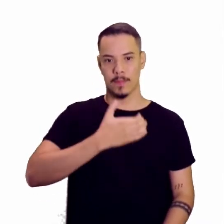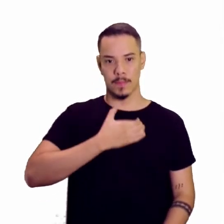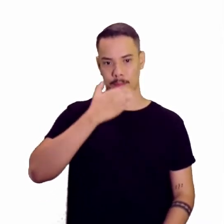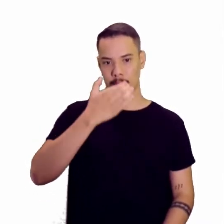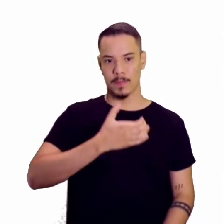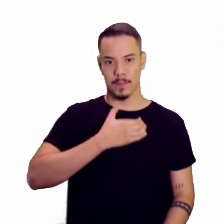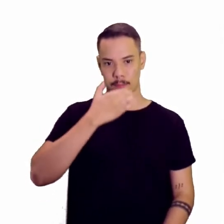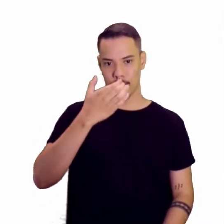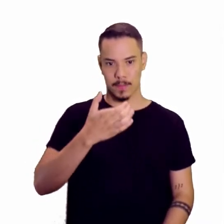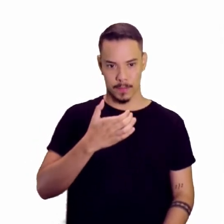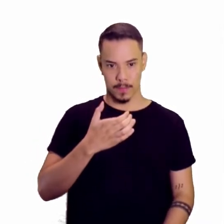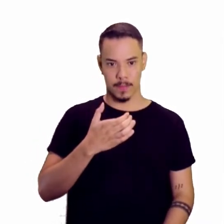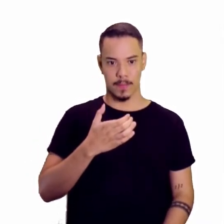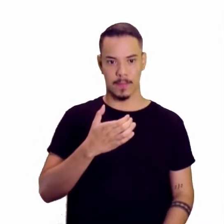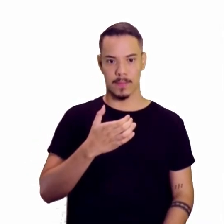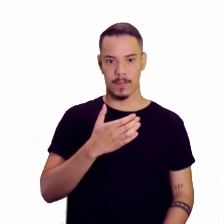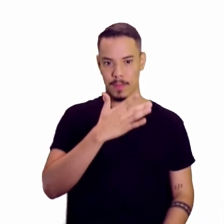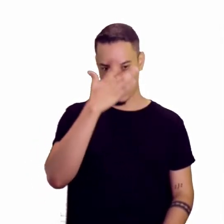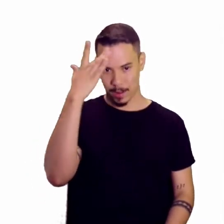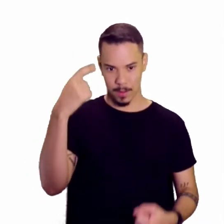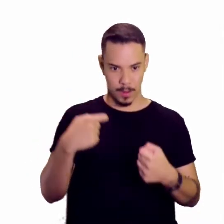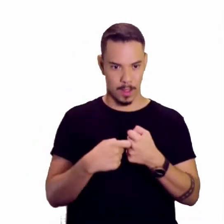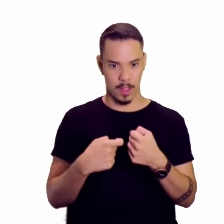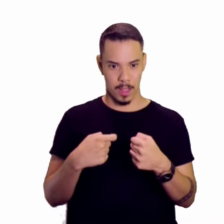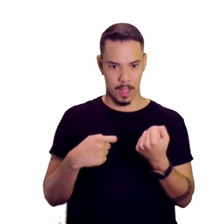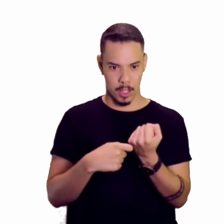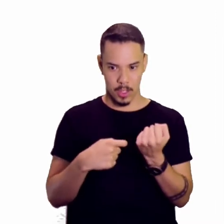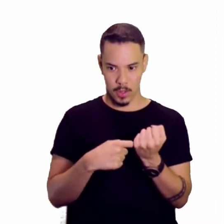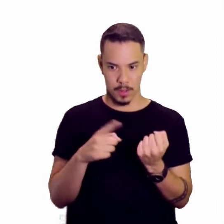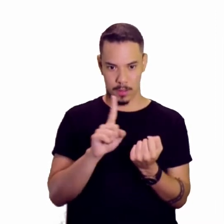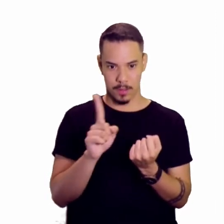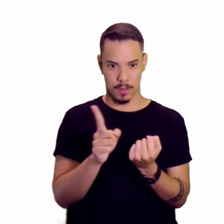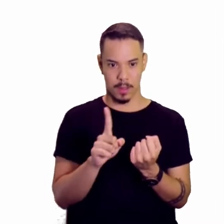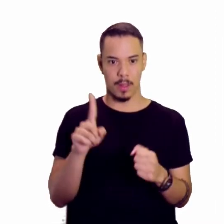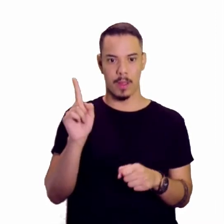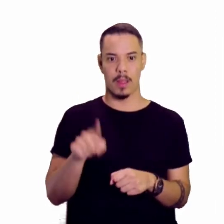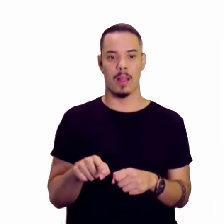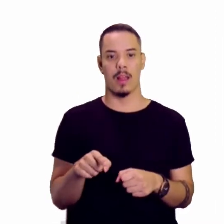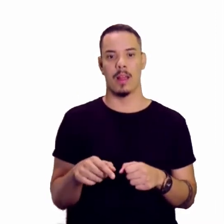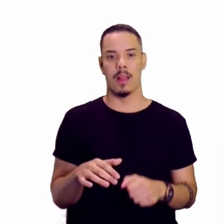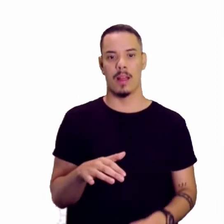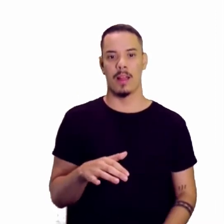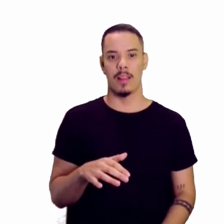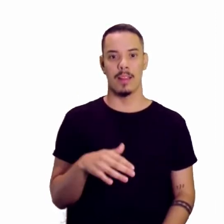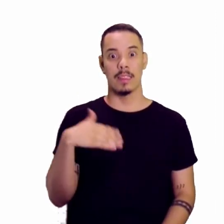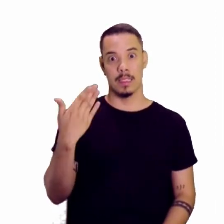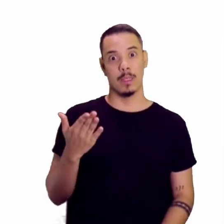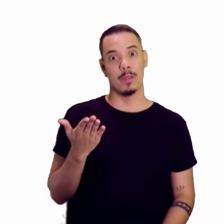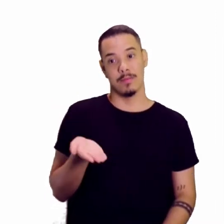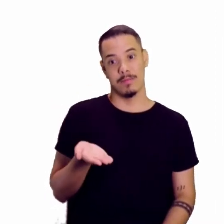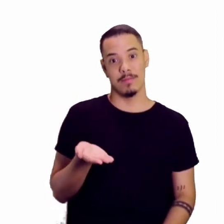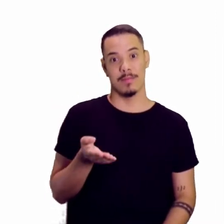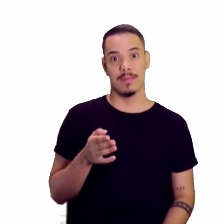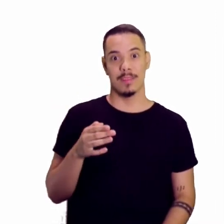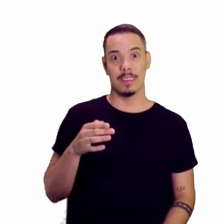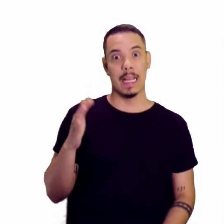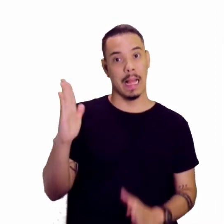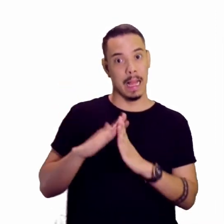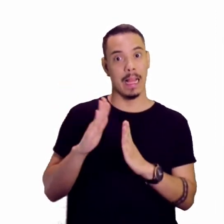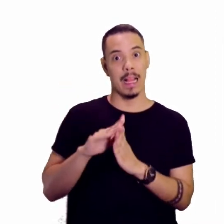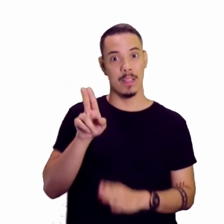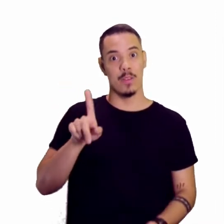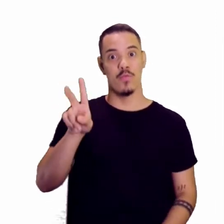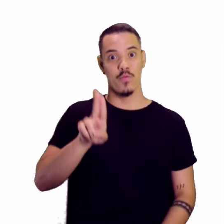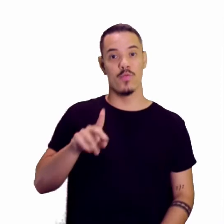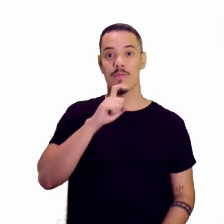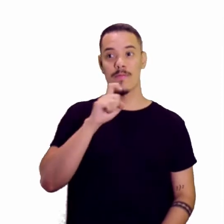o pessoal não é brasileiro, não levou caju, não. Aquilo é maçã. Maçã. Lá em casa as frutas ficam na geladeira. Aqui eles jogam, vamos brincar no espaço para ver. Não quer